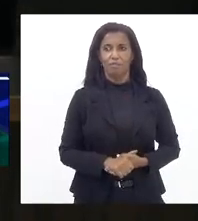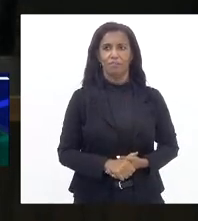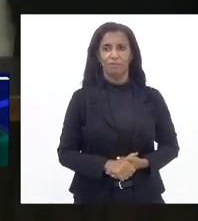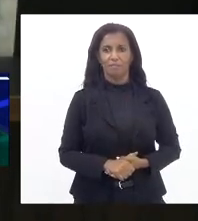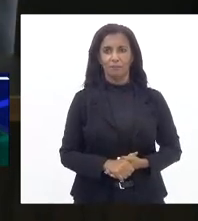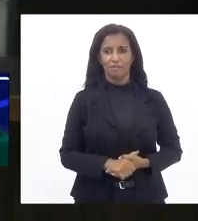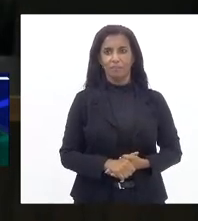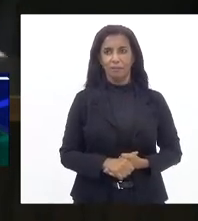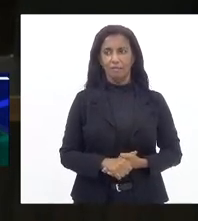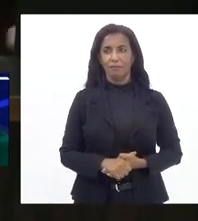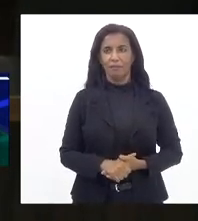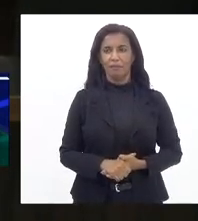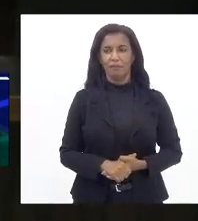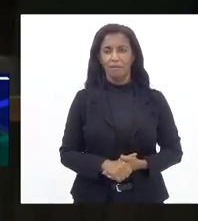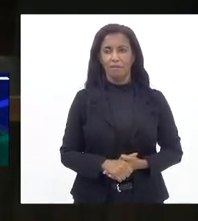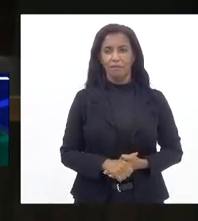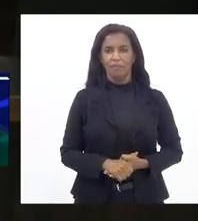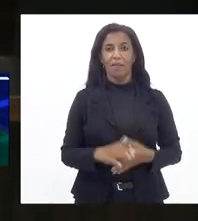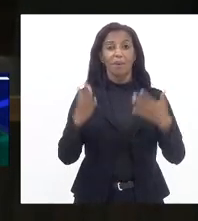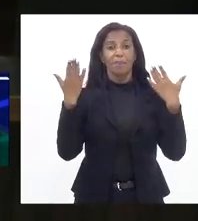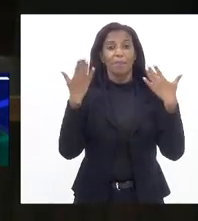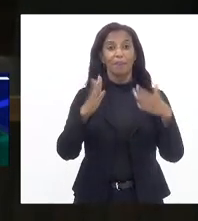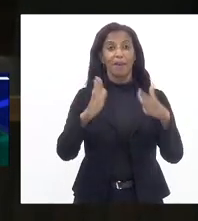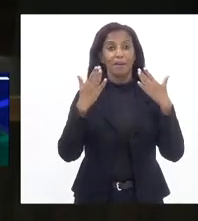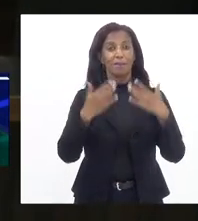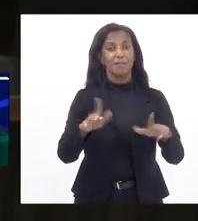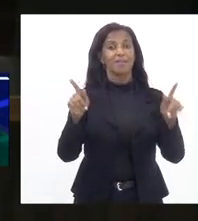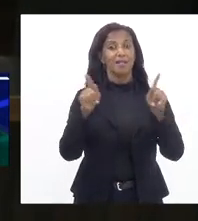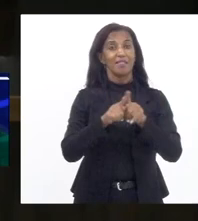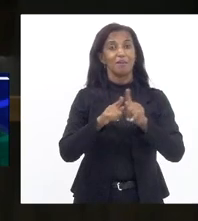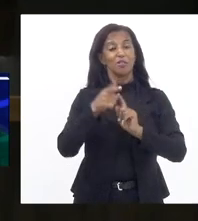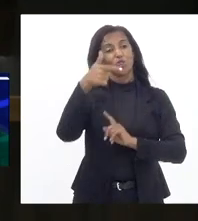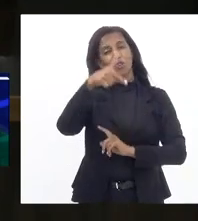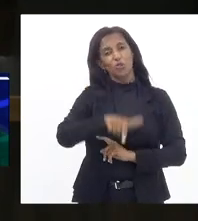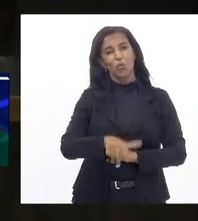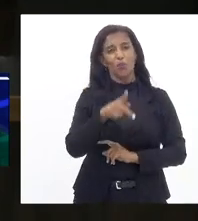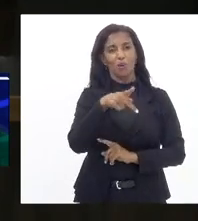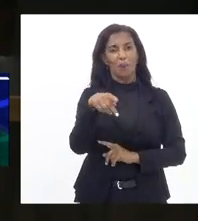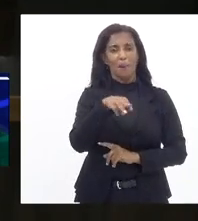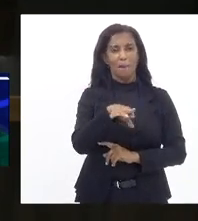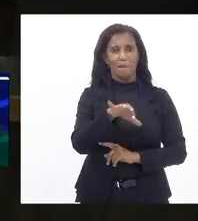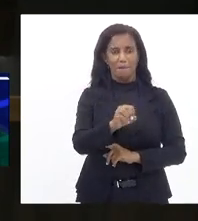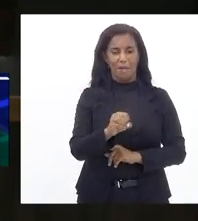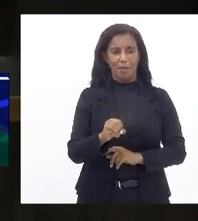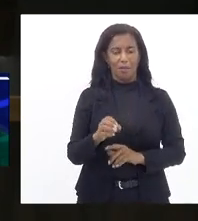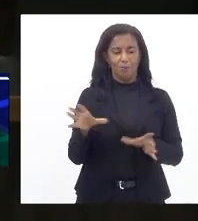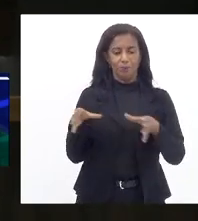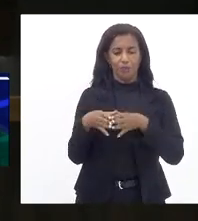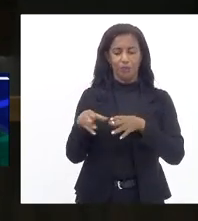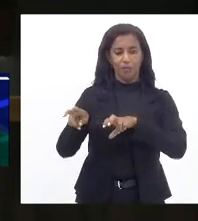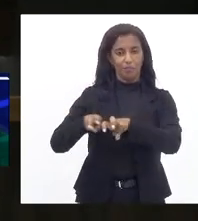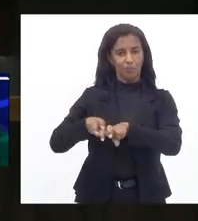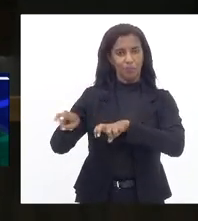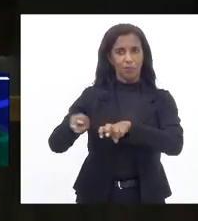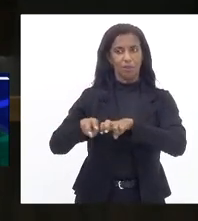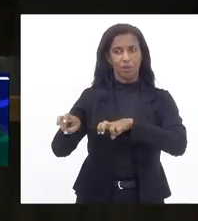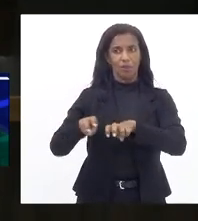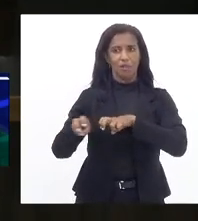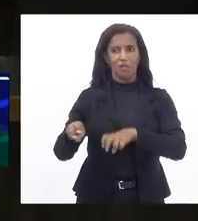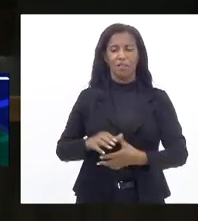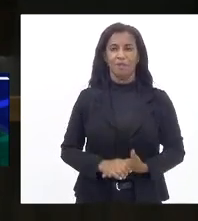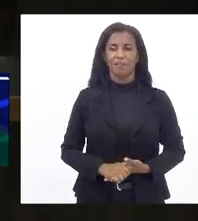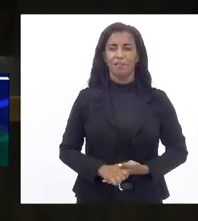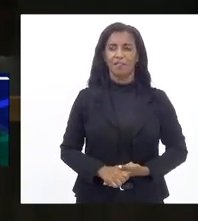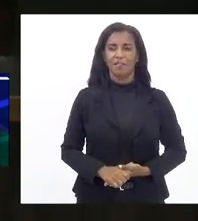Paulo, parabenizar outra vez a professora Meire. Pela Comissão de Transportes,